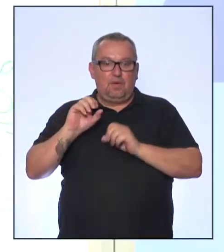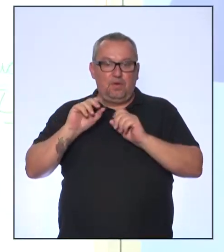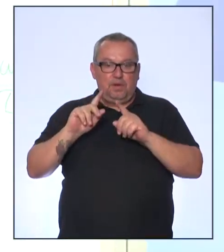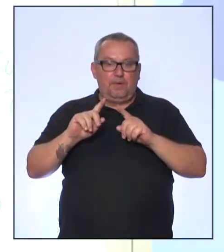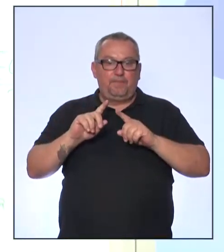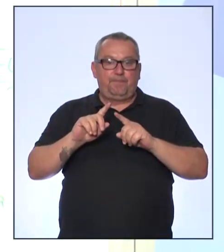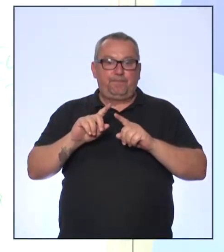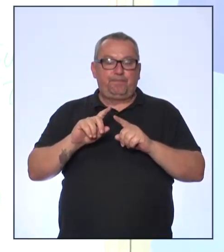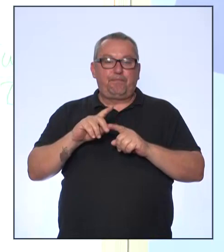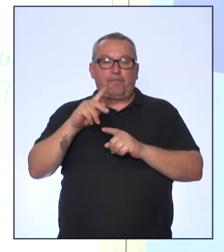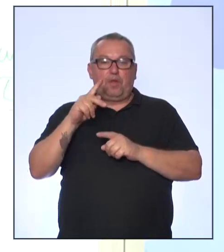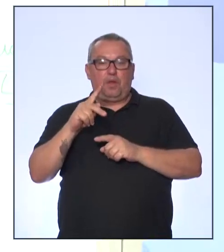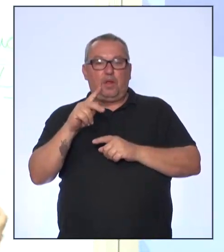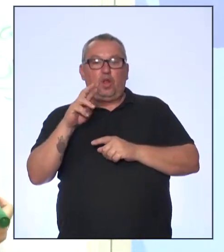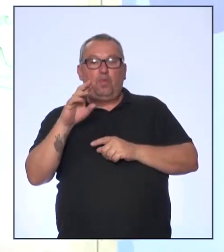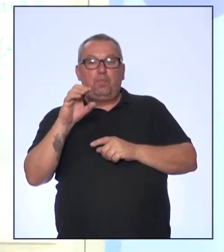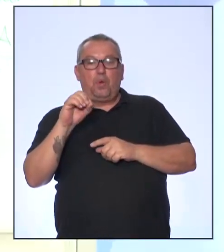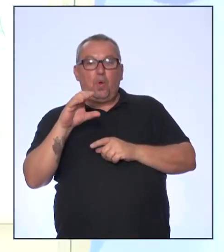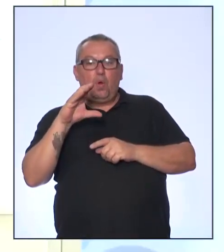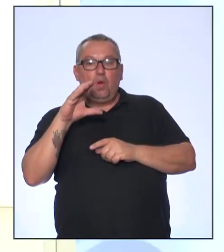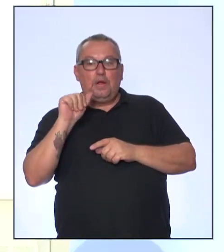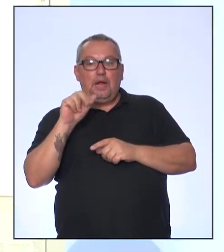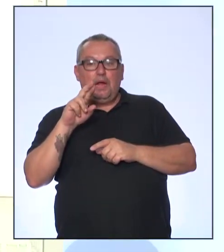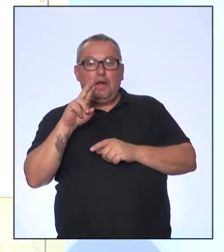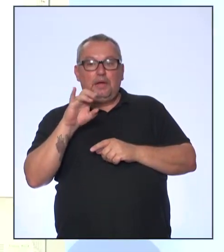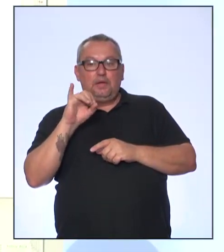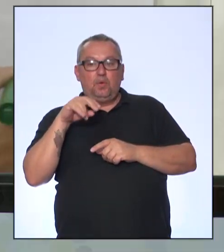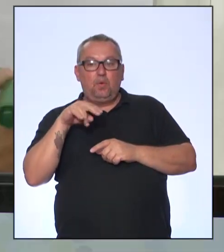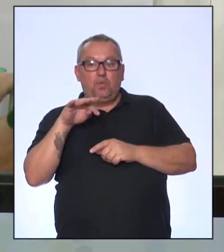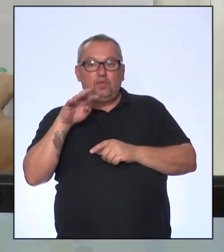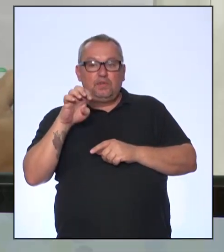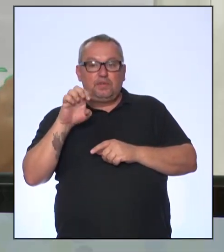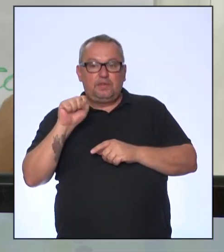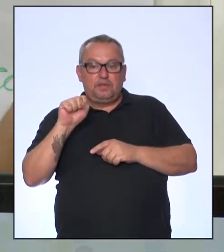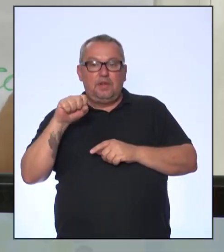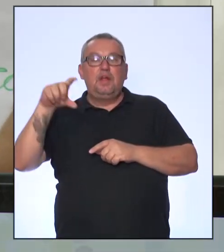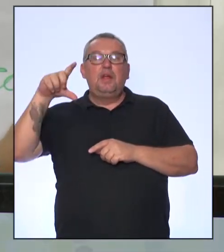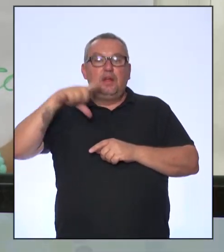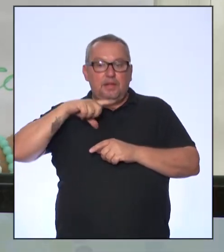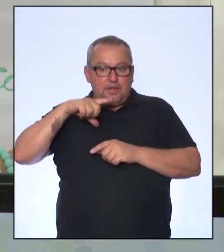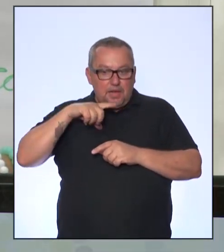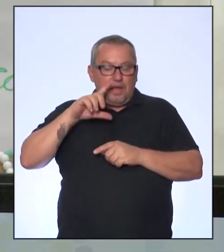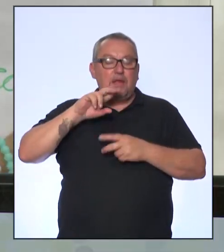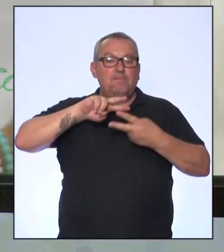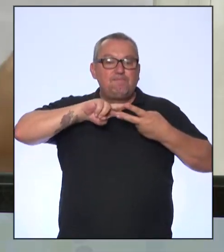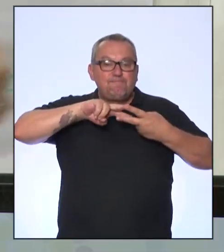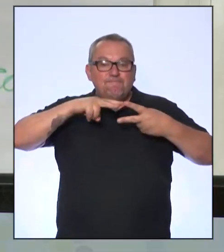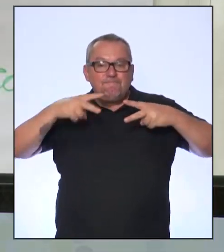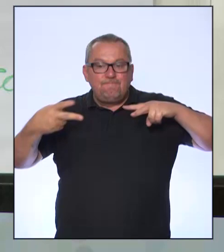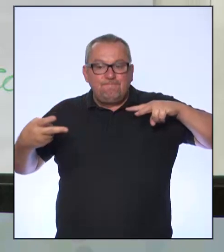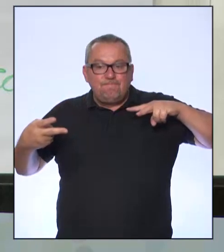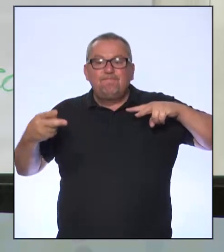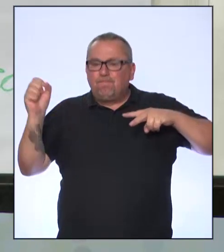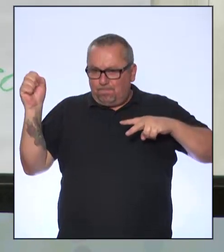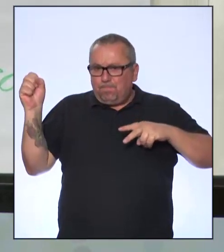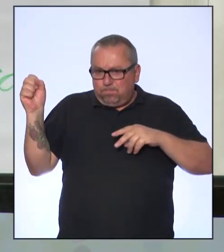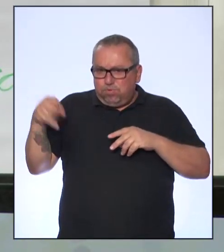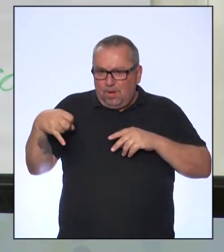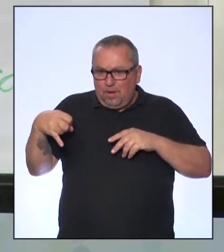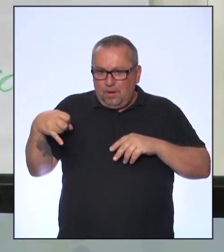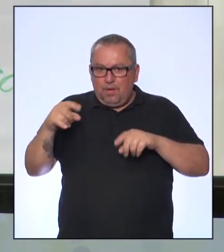Então, procariontes. Tem DNA sim, só que não tem